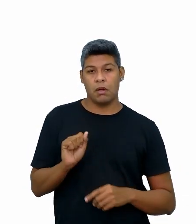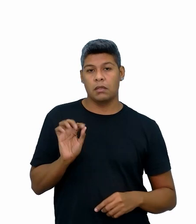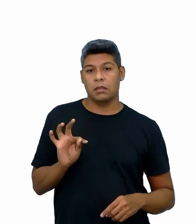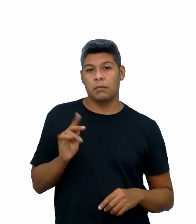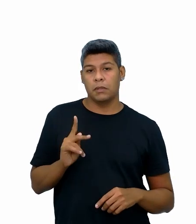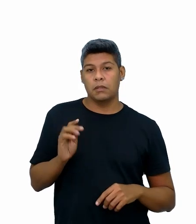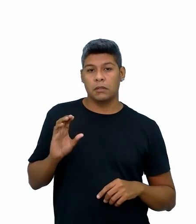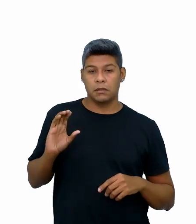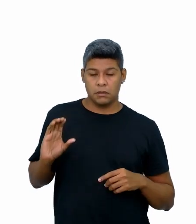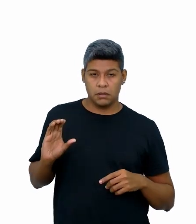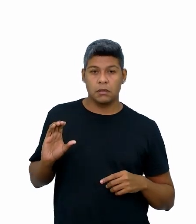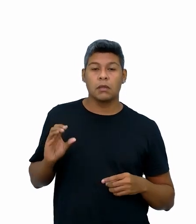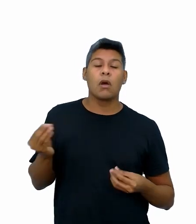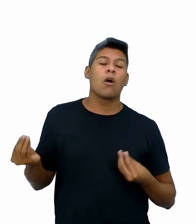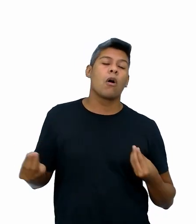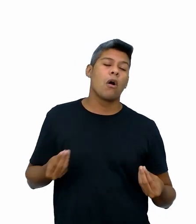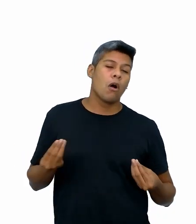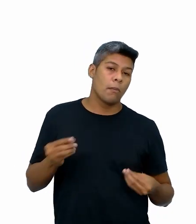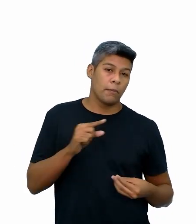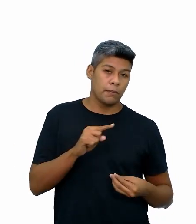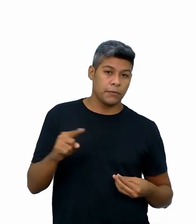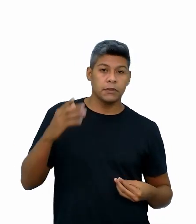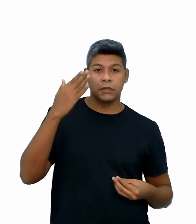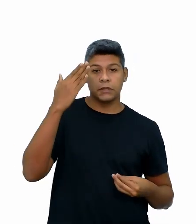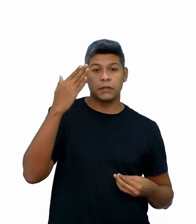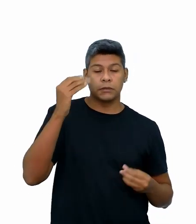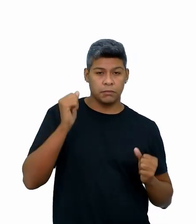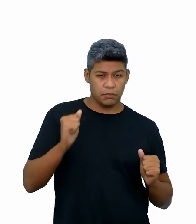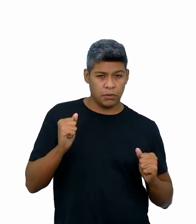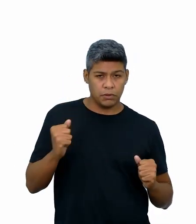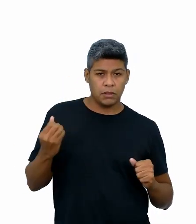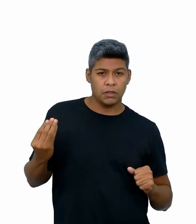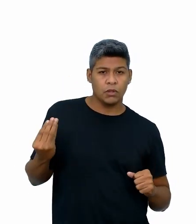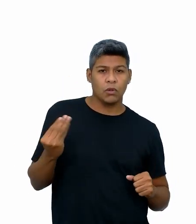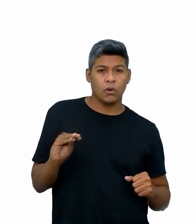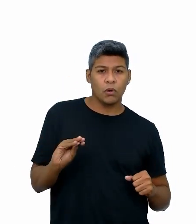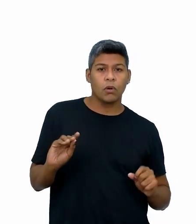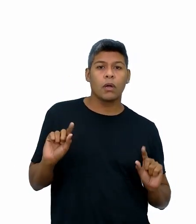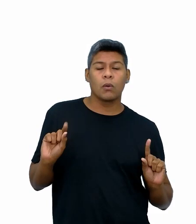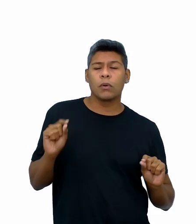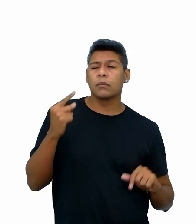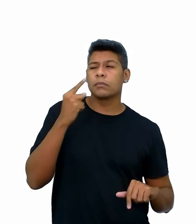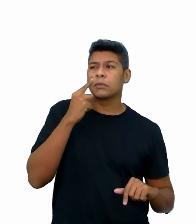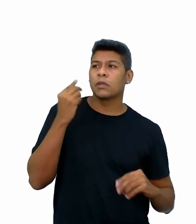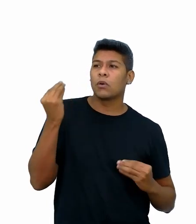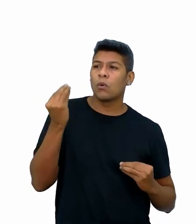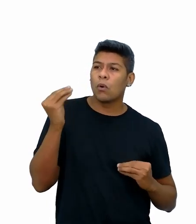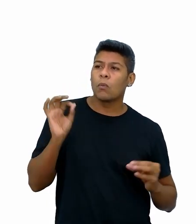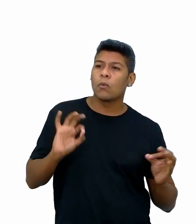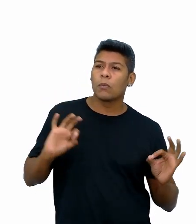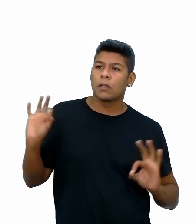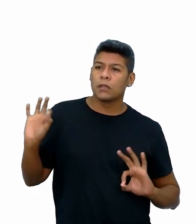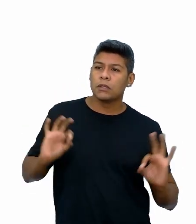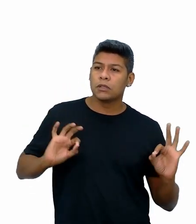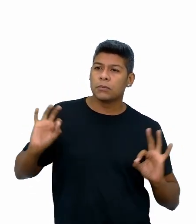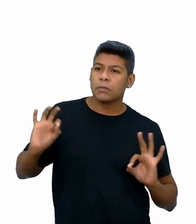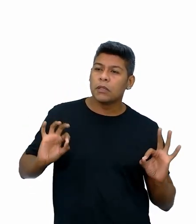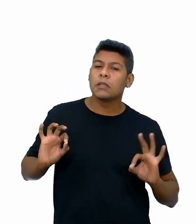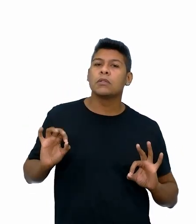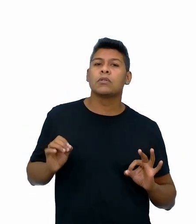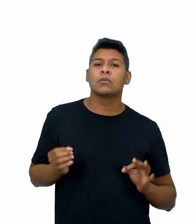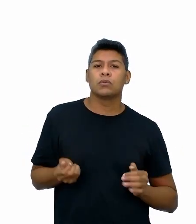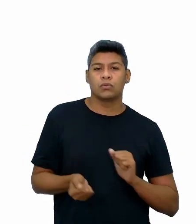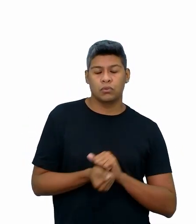no desdobramento, para vocês poderem colocar aí em prática e pensar nesse planejamento para trabalhar com